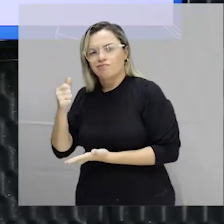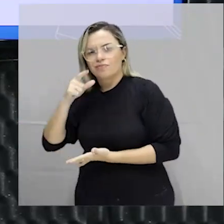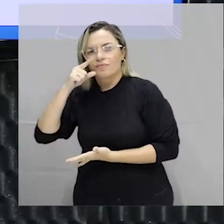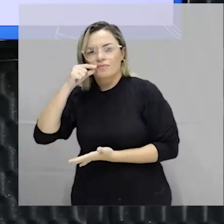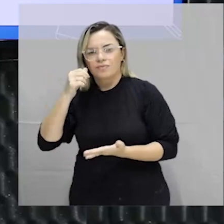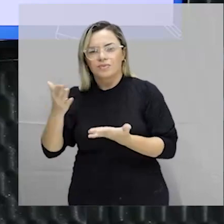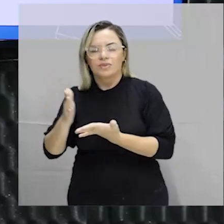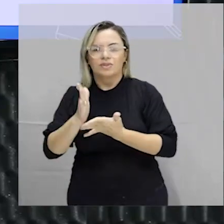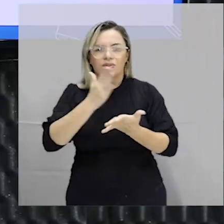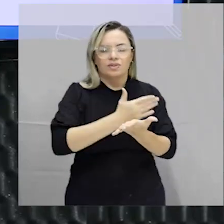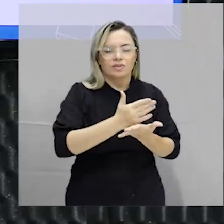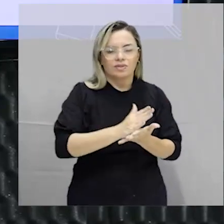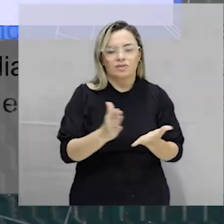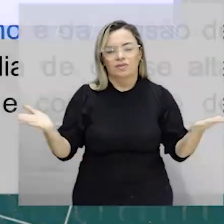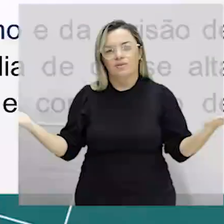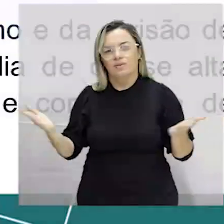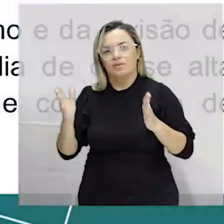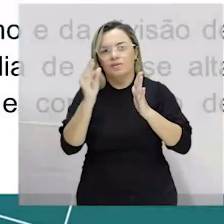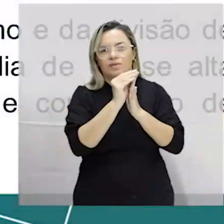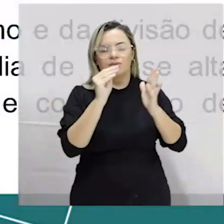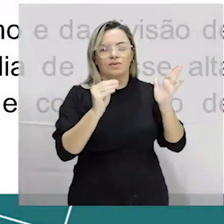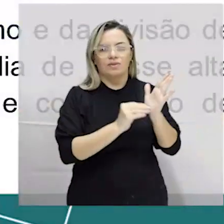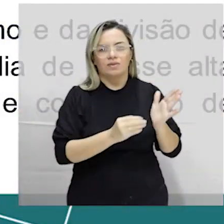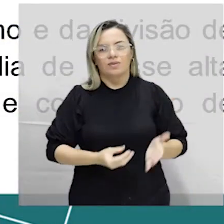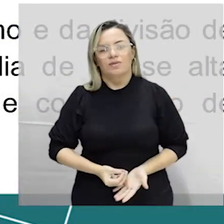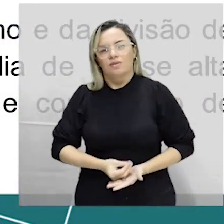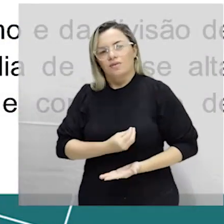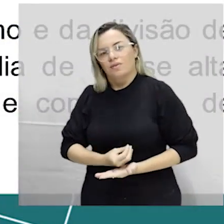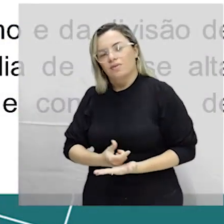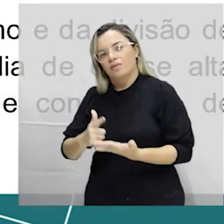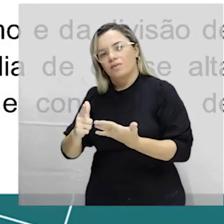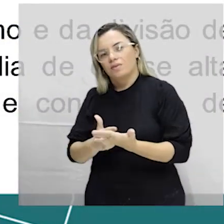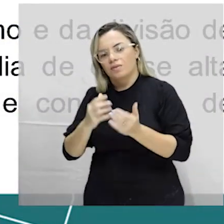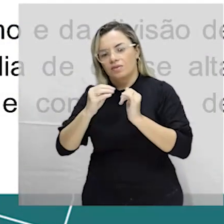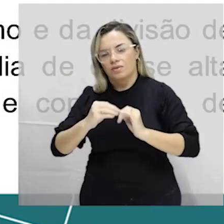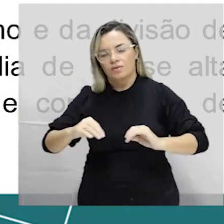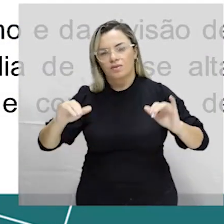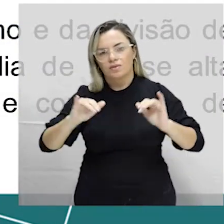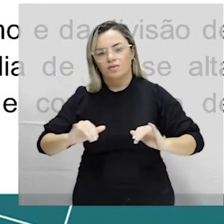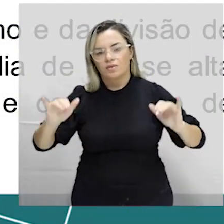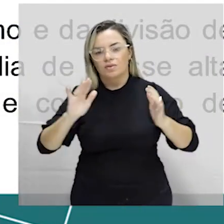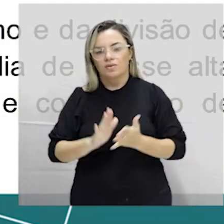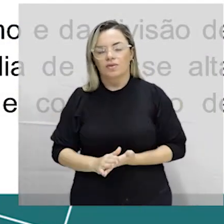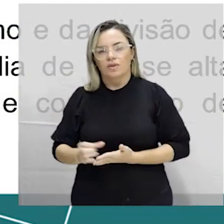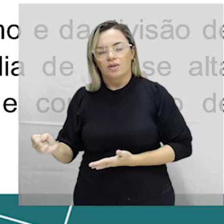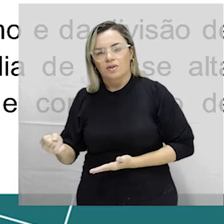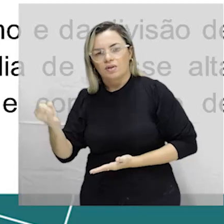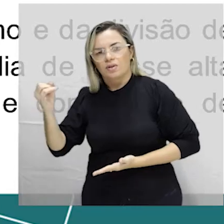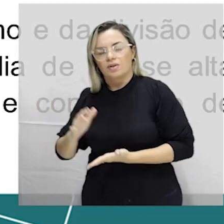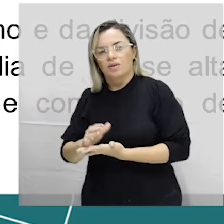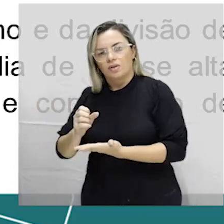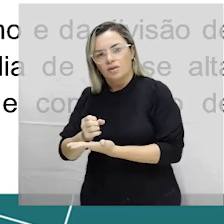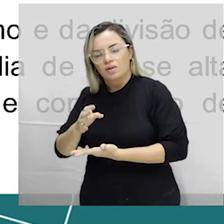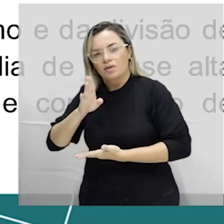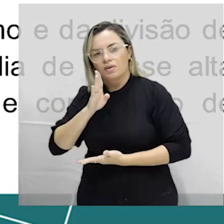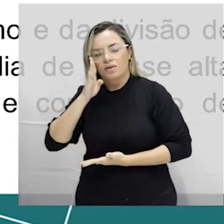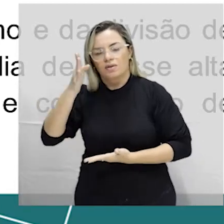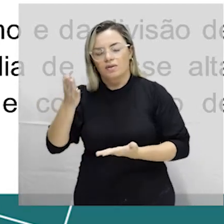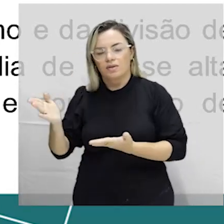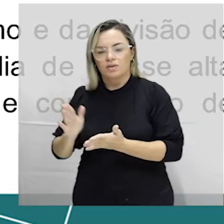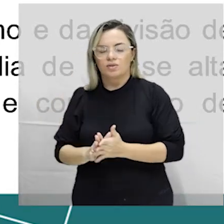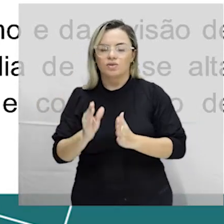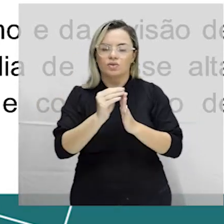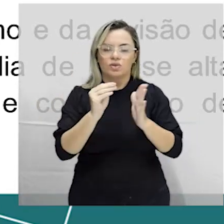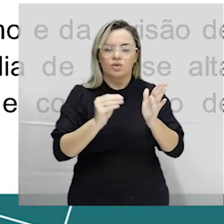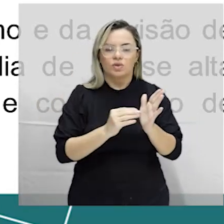começar a aula de hoje falando um pouco da vida e obra desse autor, que é o protagonista da nossa aula de hoje, o Karl Marx.